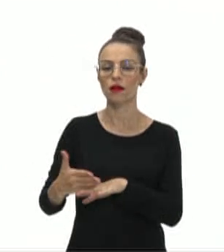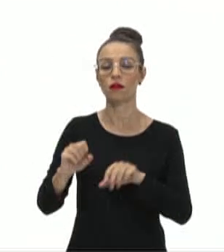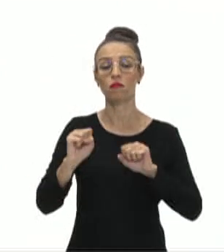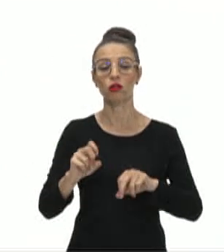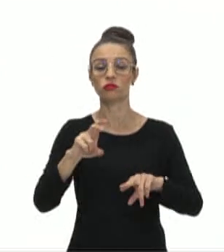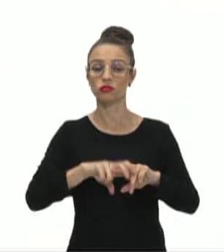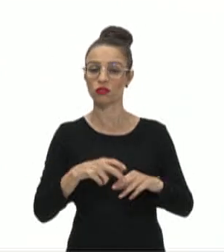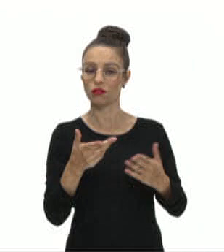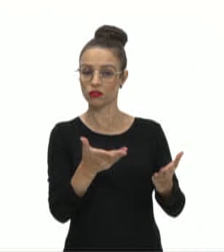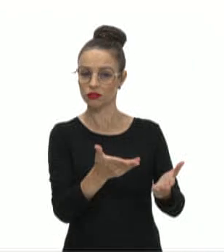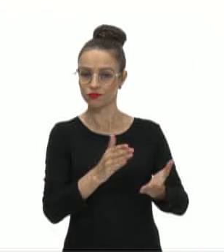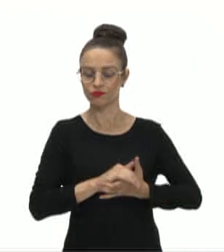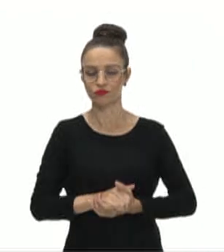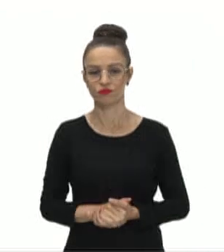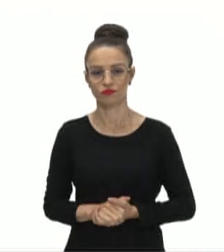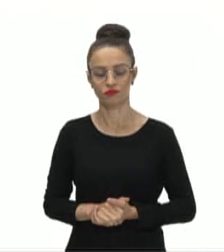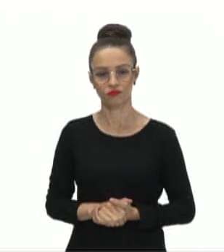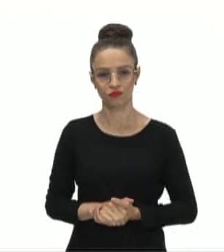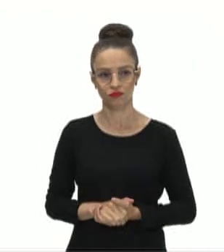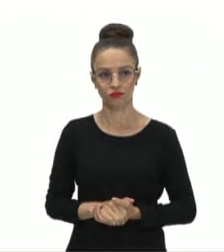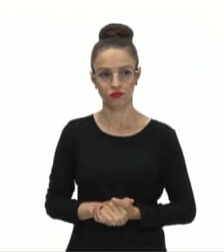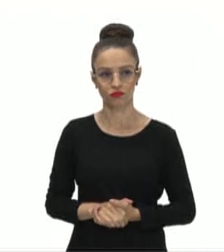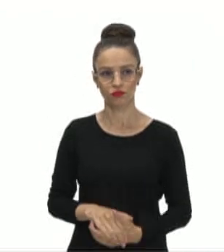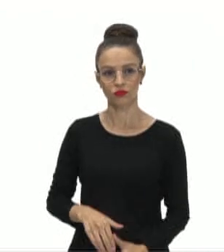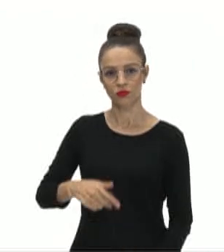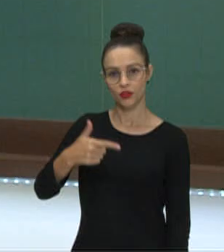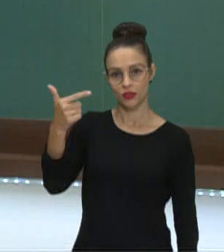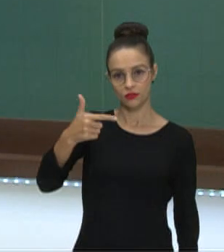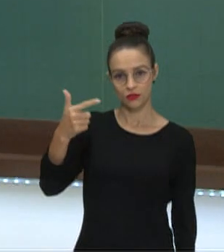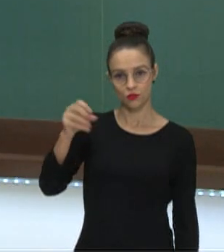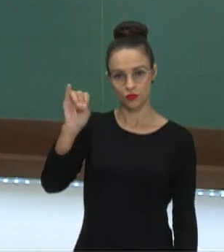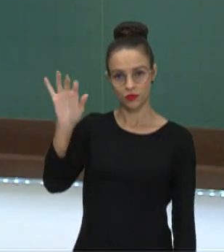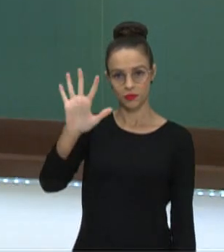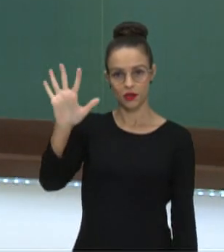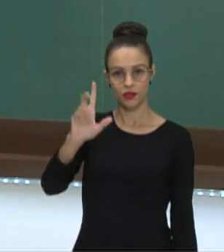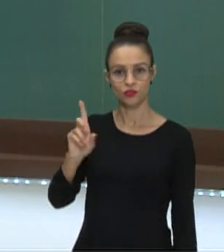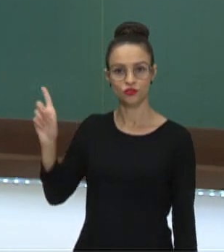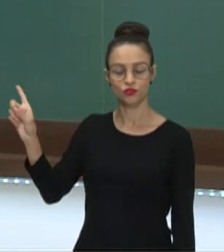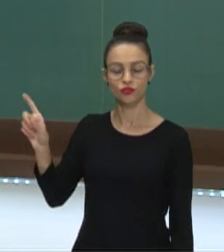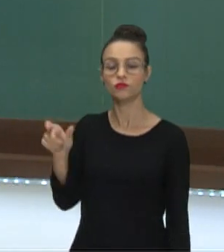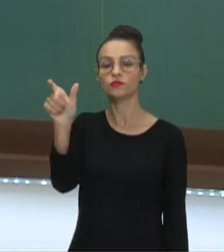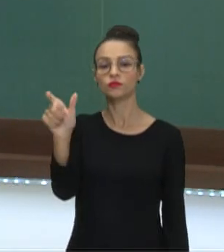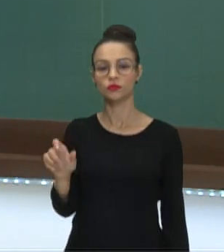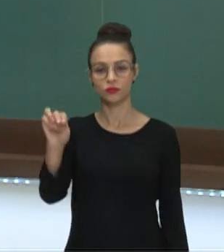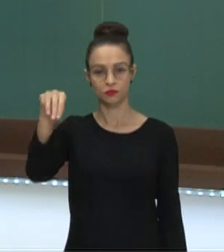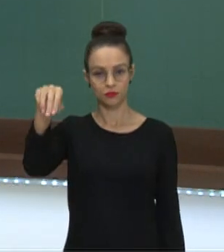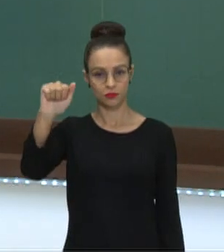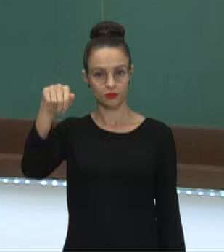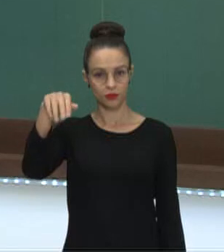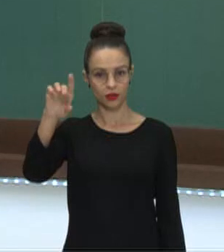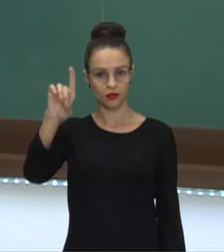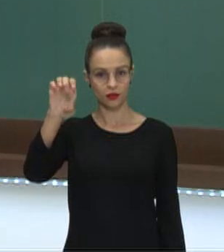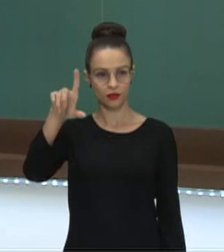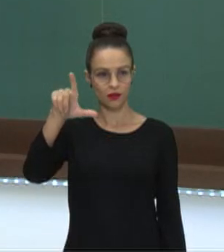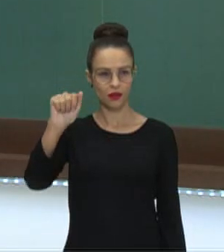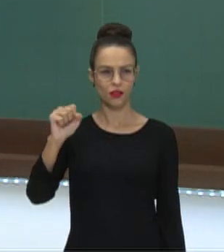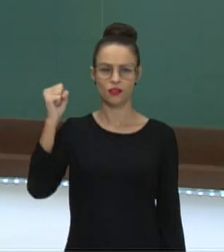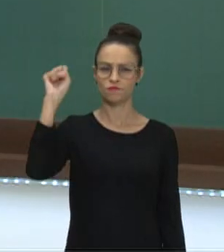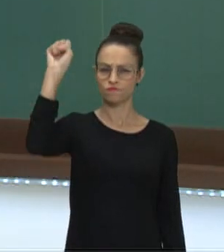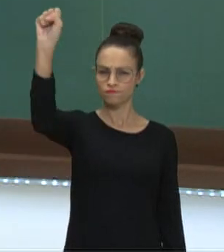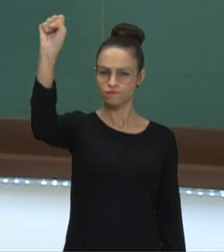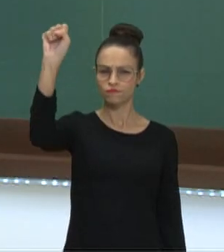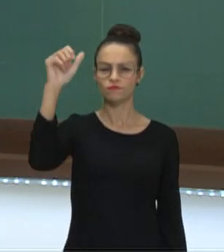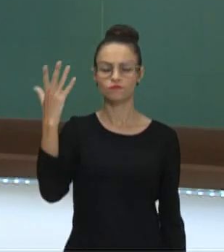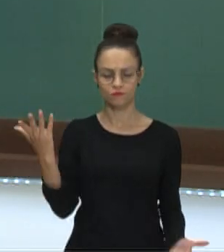poderiam sentar aqui. Aqui na segunda imagem eu tenho Nelson Mandela com o punho